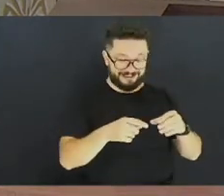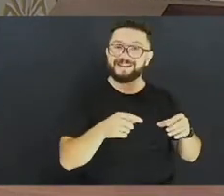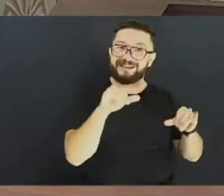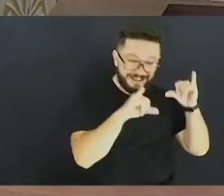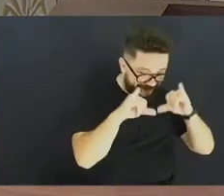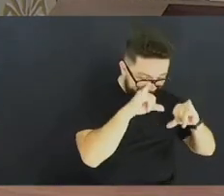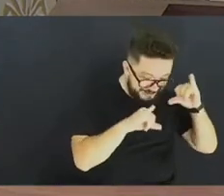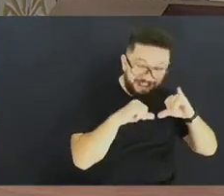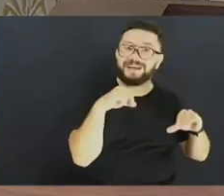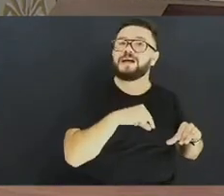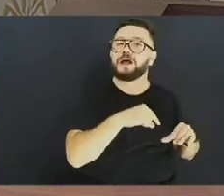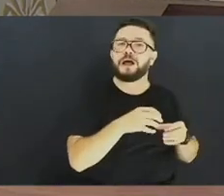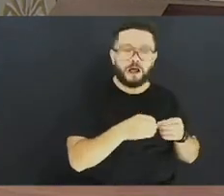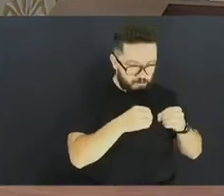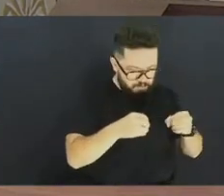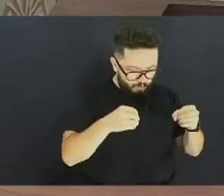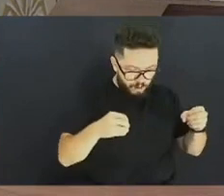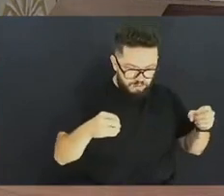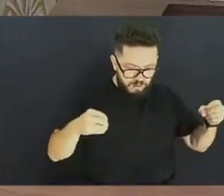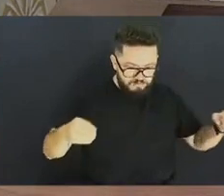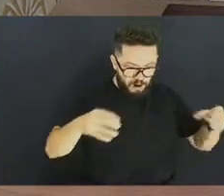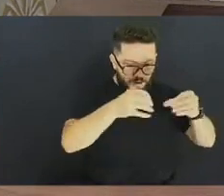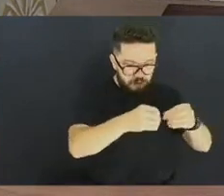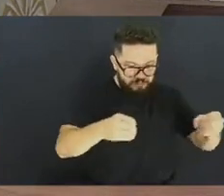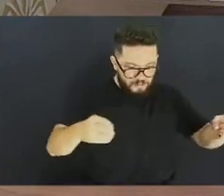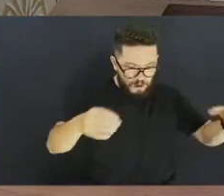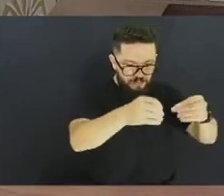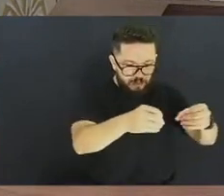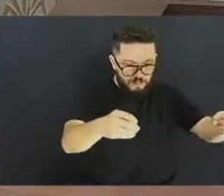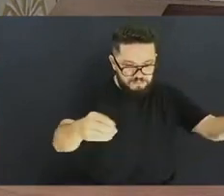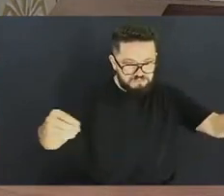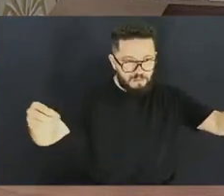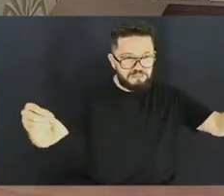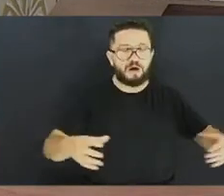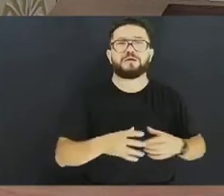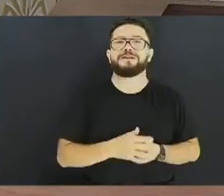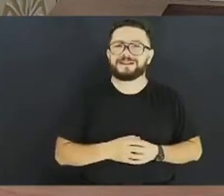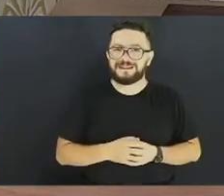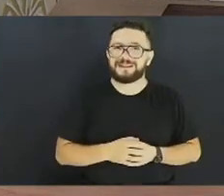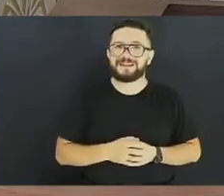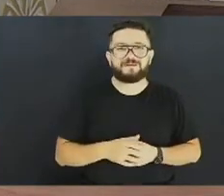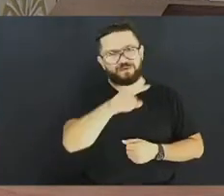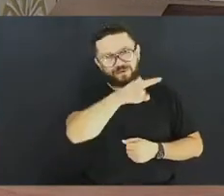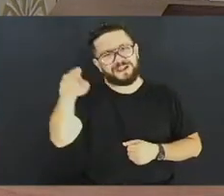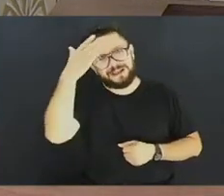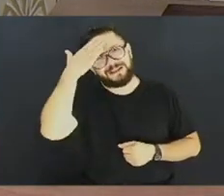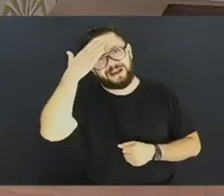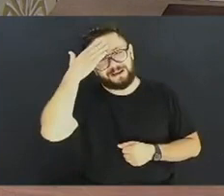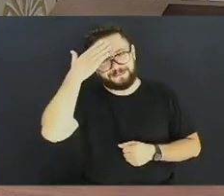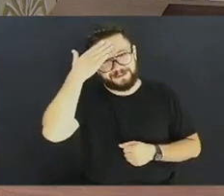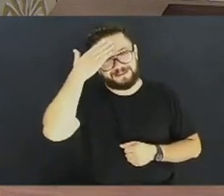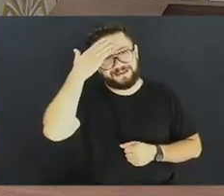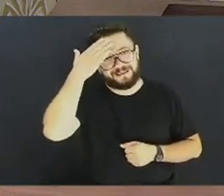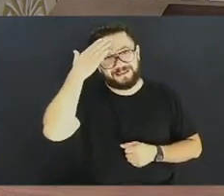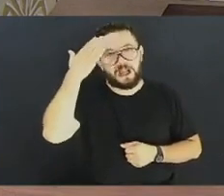não tivéssemos interferido, seria o grimperinho. E vocês sabem muito bem, os que estavam aqui